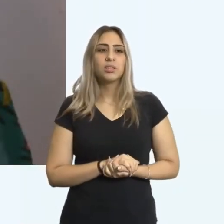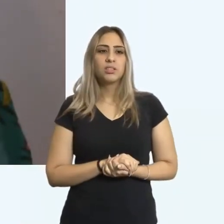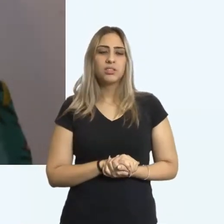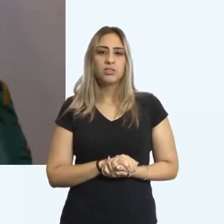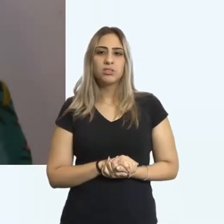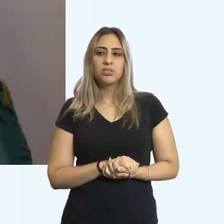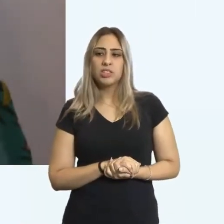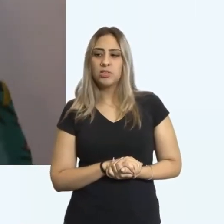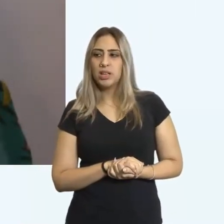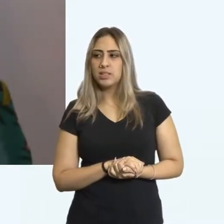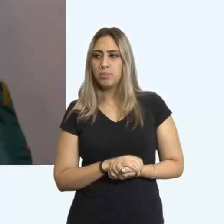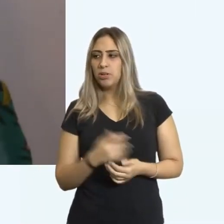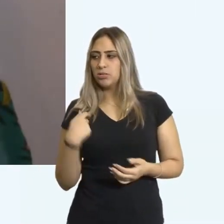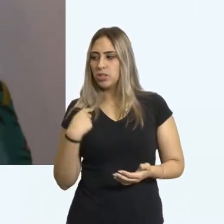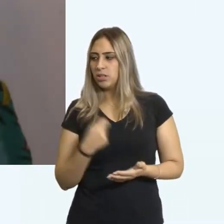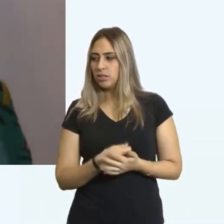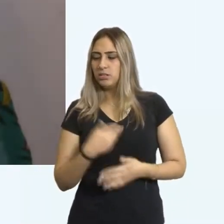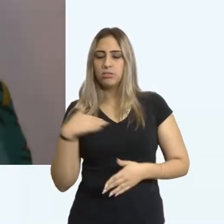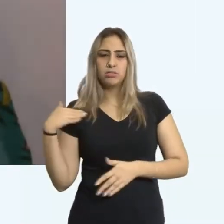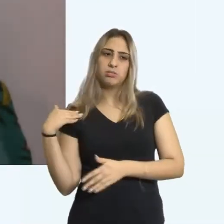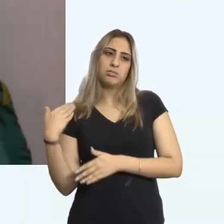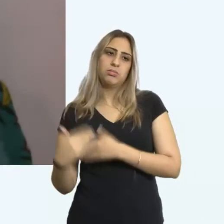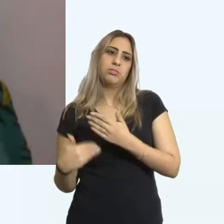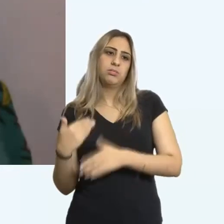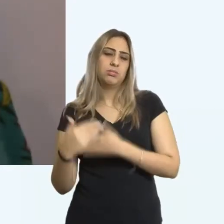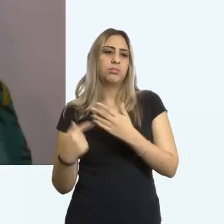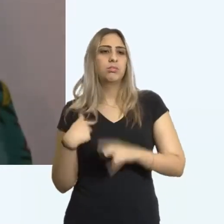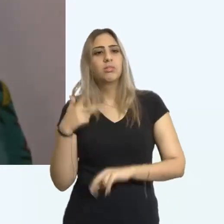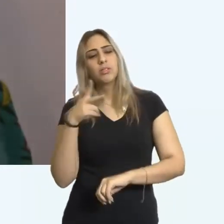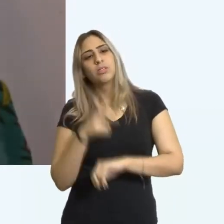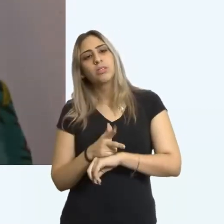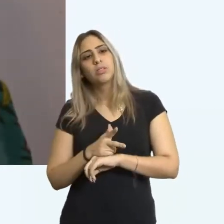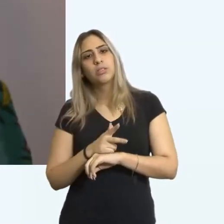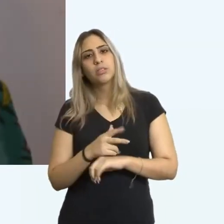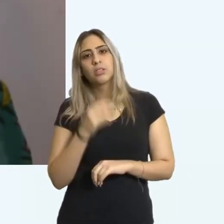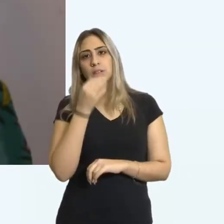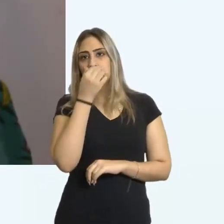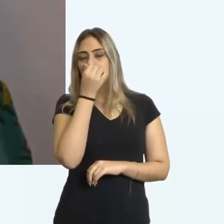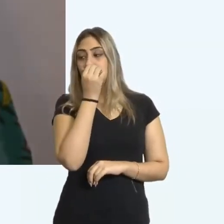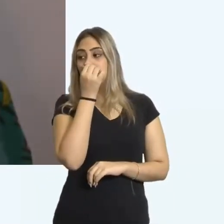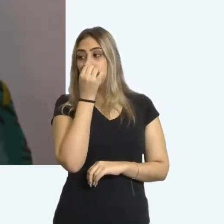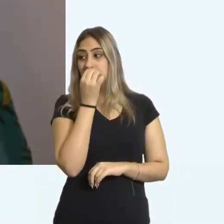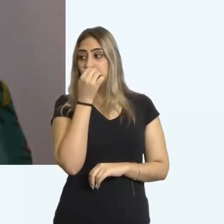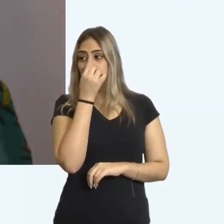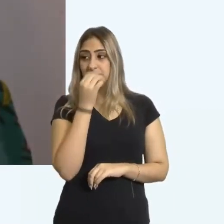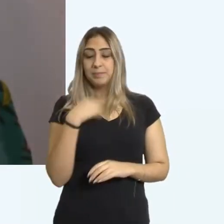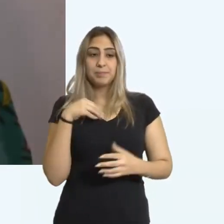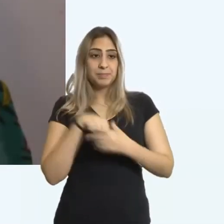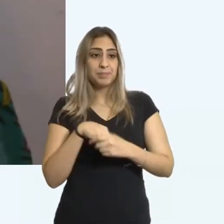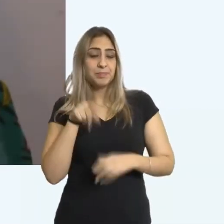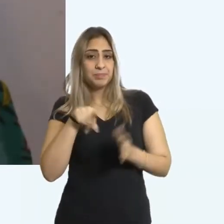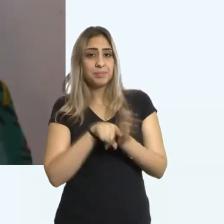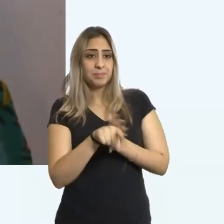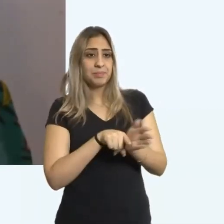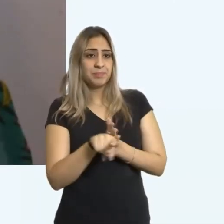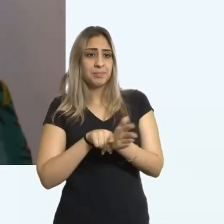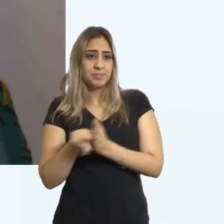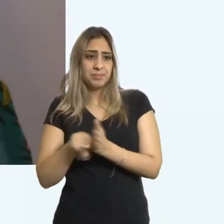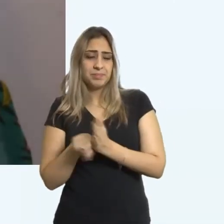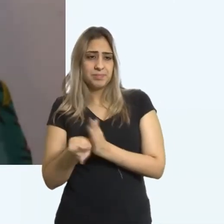aparecidos políticos nós vimos o filme da Zuzu Angel nós vimos o filme Terra em transe de Glauber Rocha nos dessas pesquisas